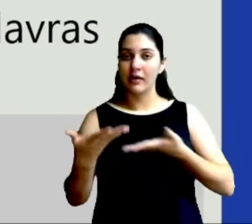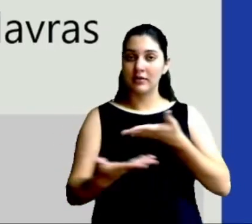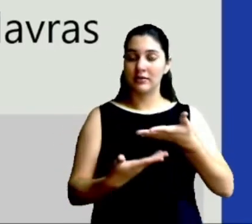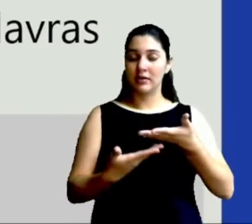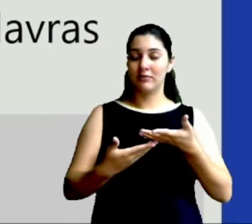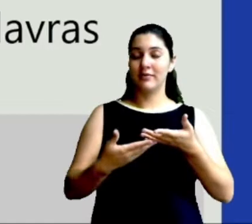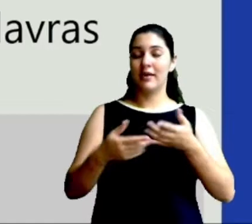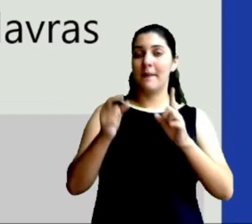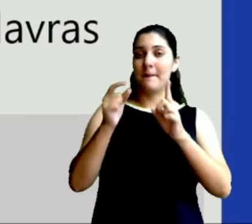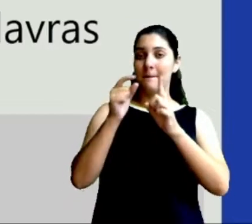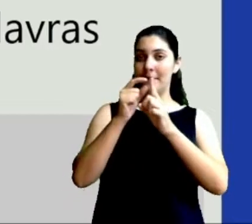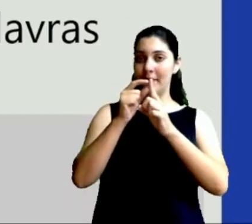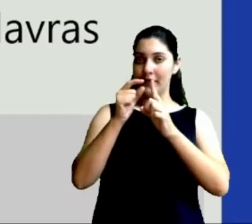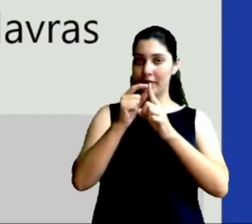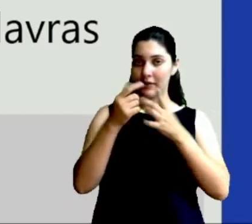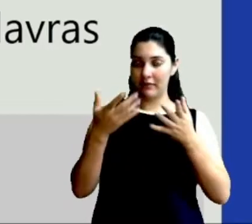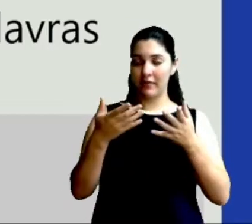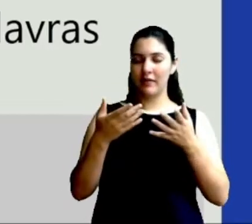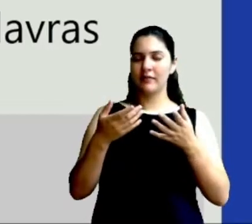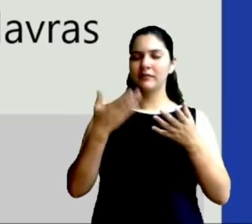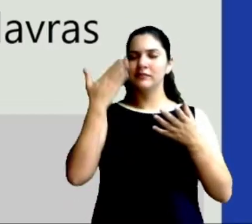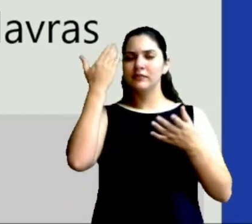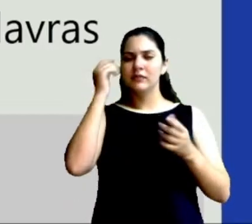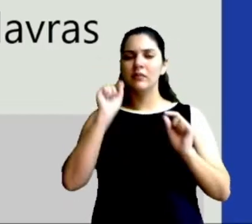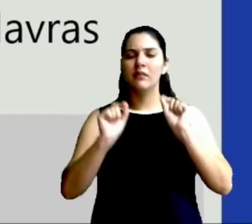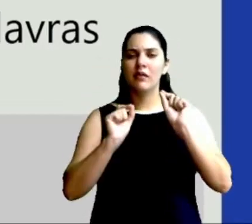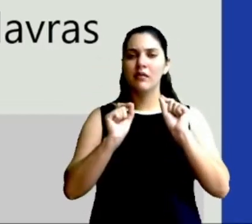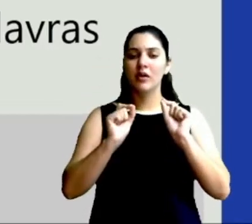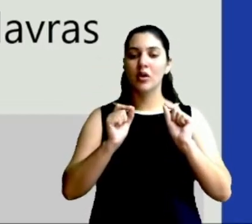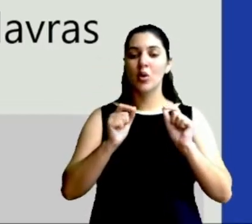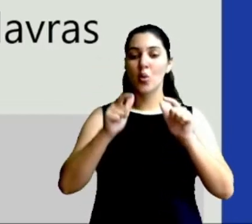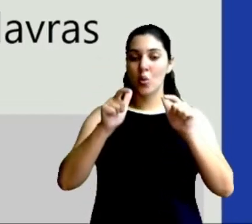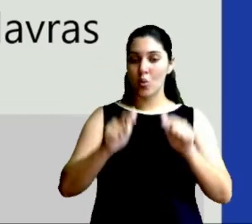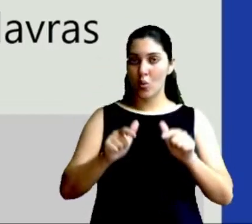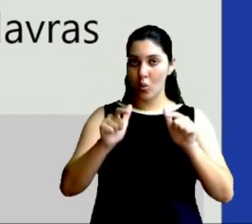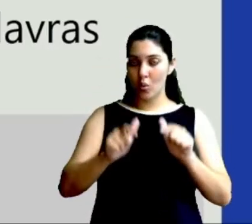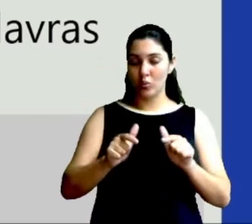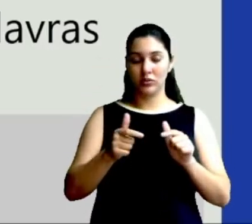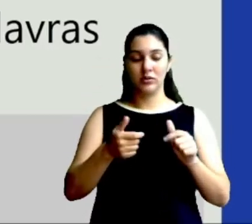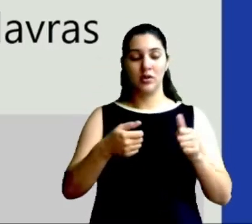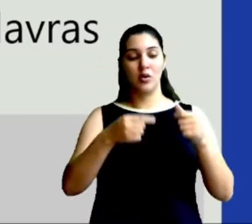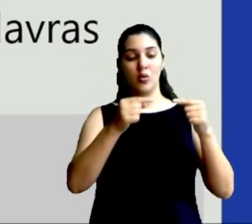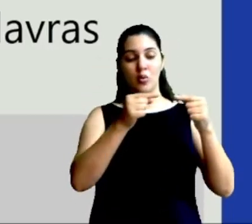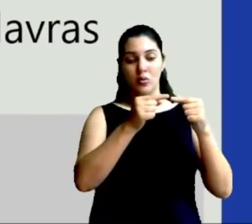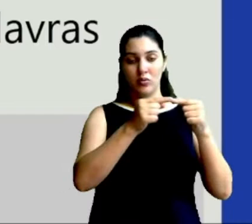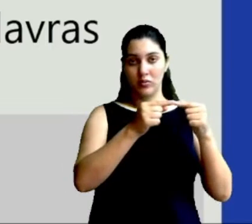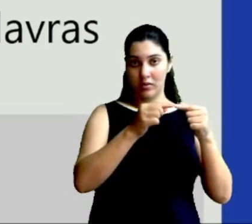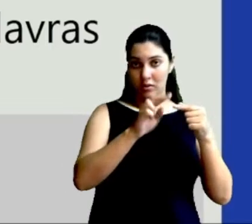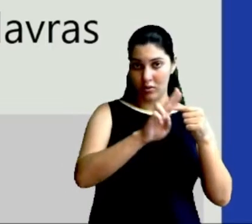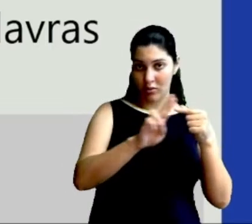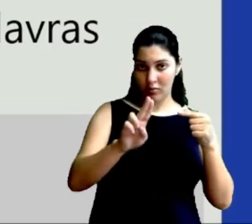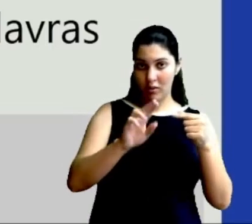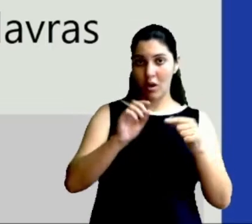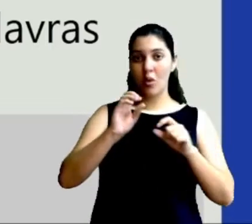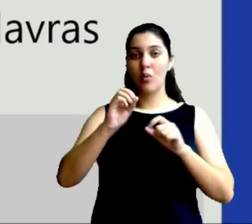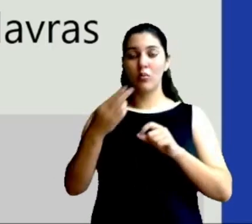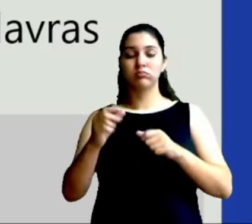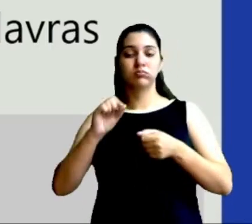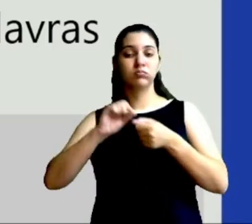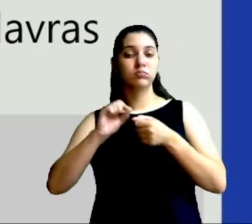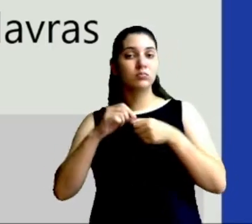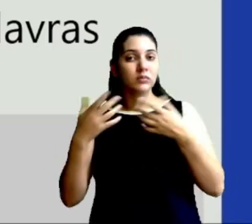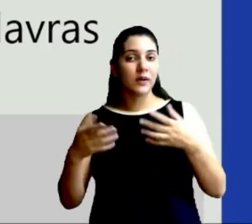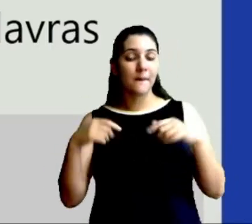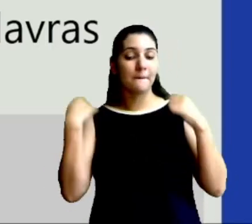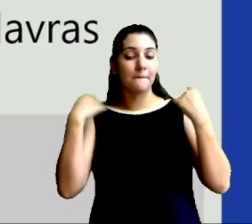de palavras. Então, para que você saiba onde está a concordância nominal ou fazer a concordância nominal, você precisa